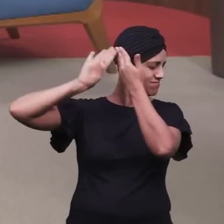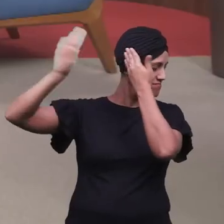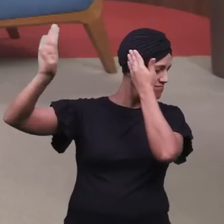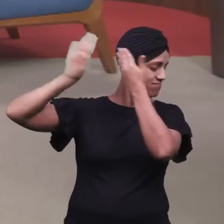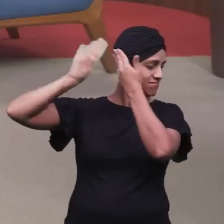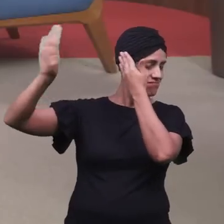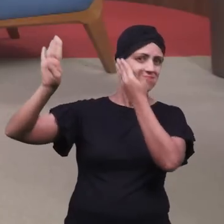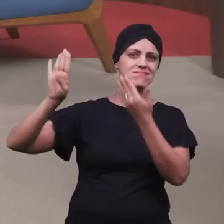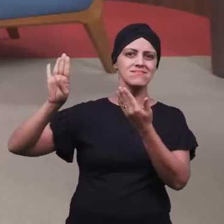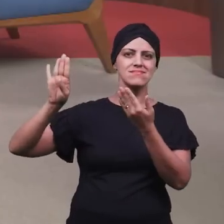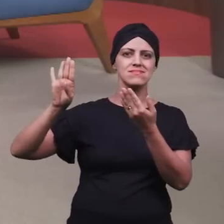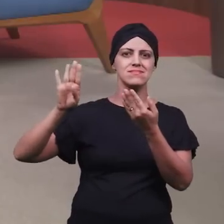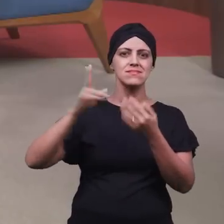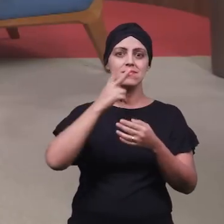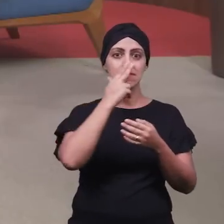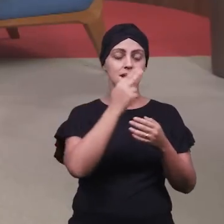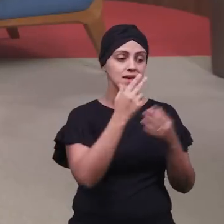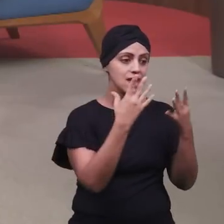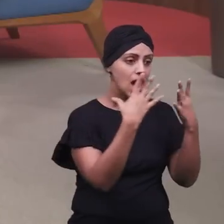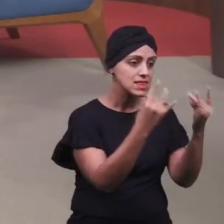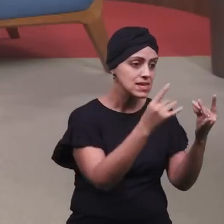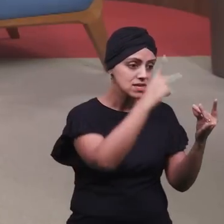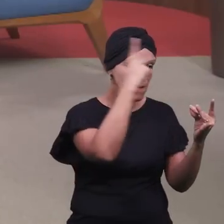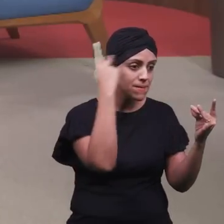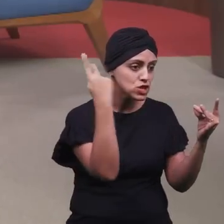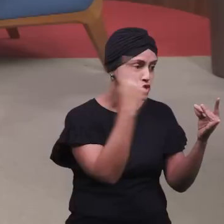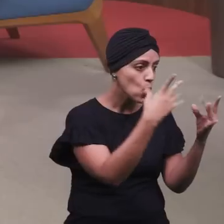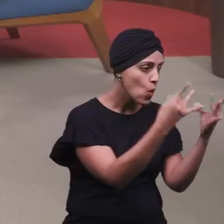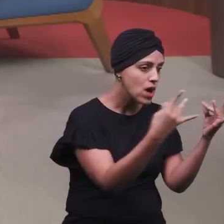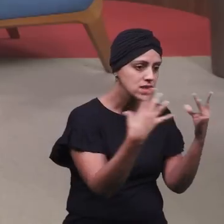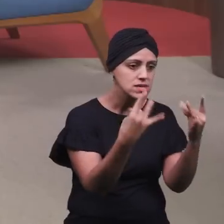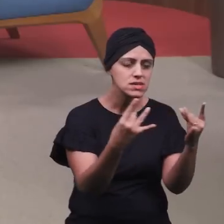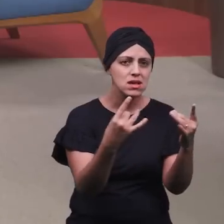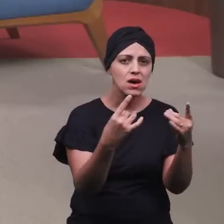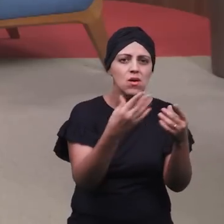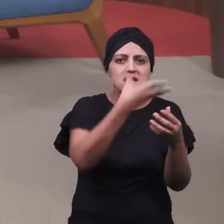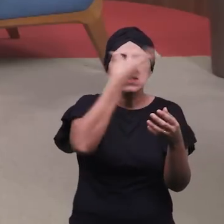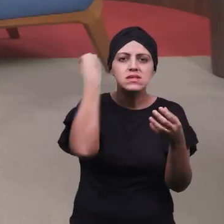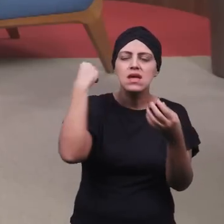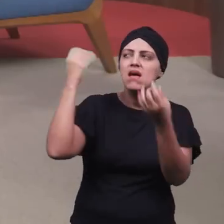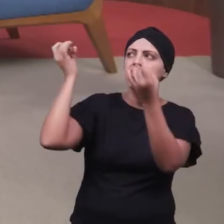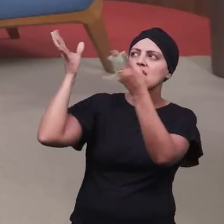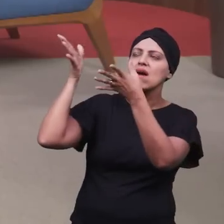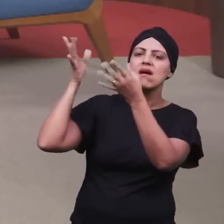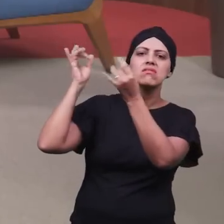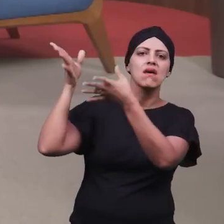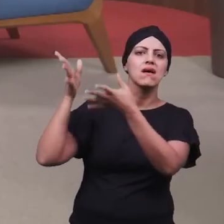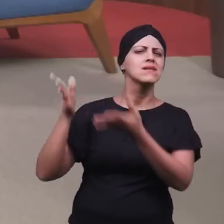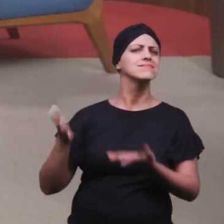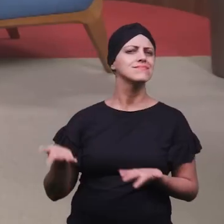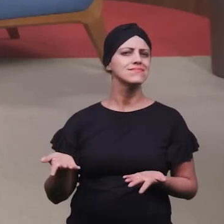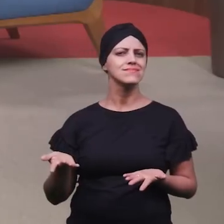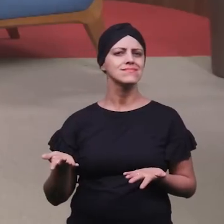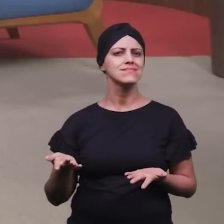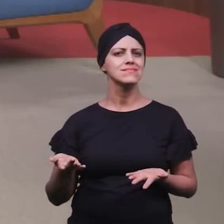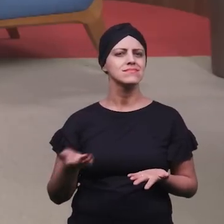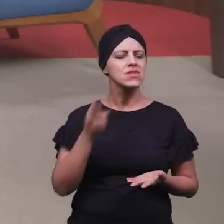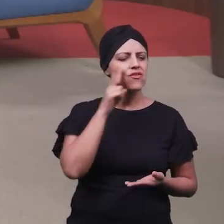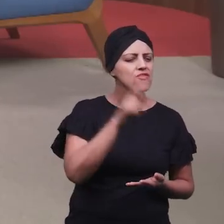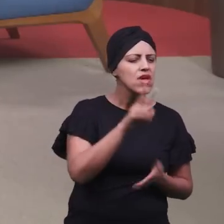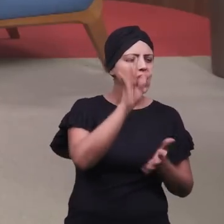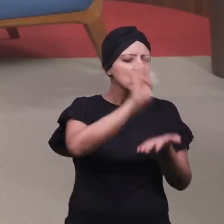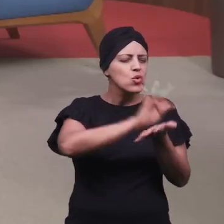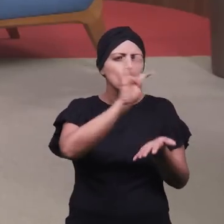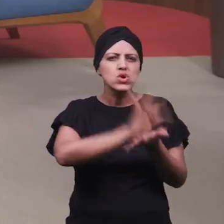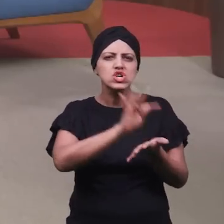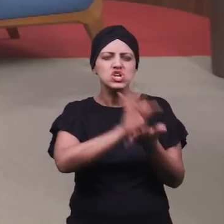tem a falar. Ouve-se mais o que o homem fala, o que o homem entende, a maneira como o homem interpreta, o que o homem